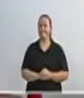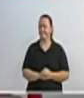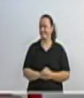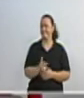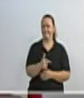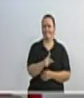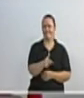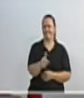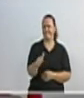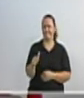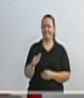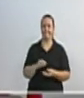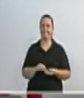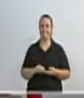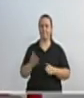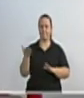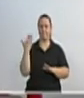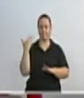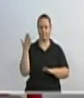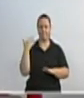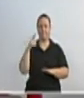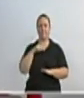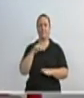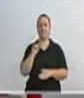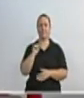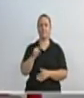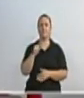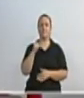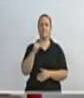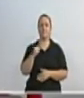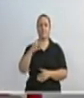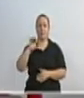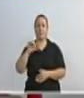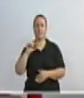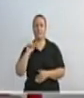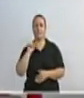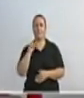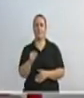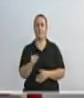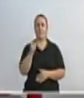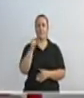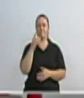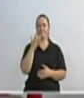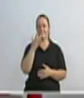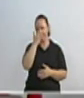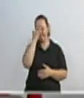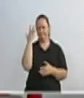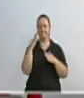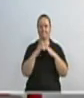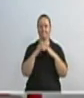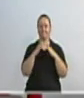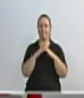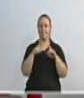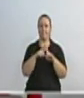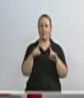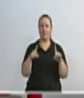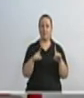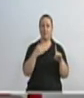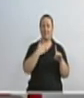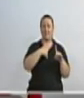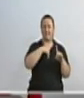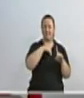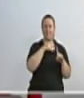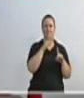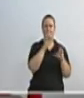Brusque tinha, na época, tinha 119 mil habitantes. Mais de 65 mil habitantes não tinham